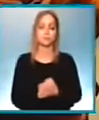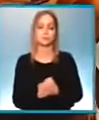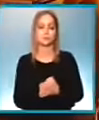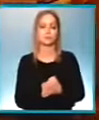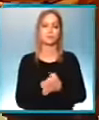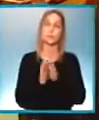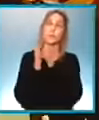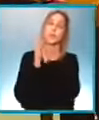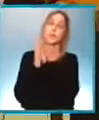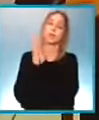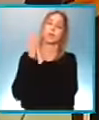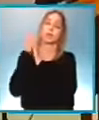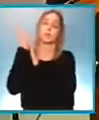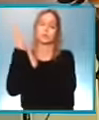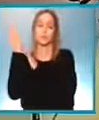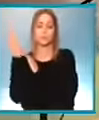Foi